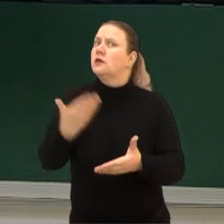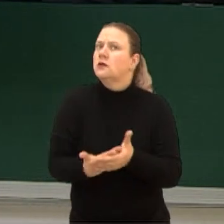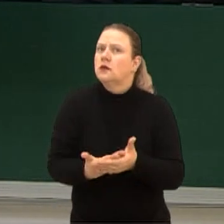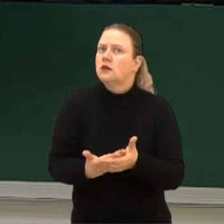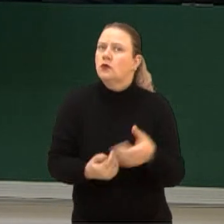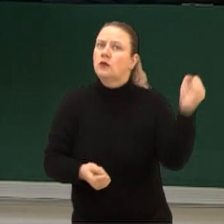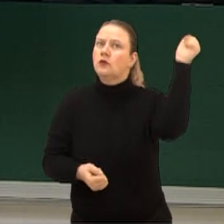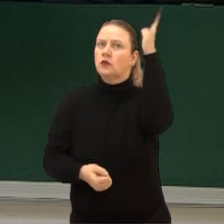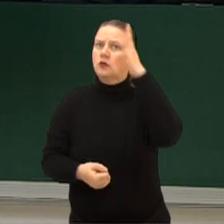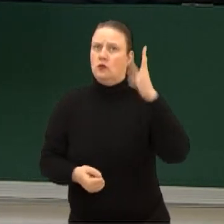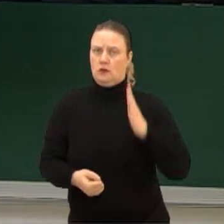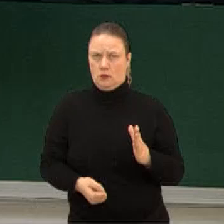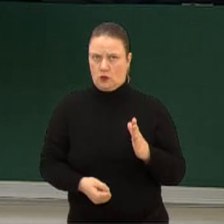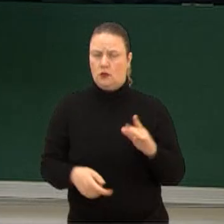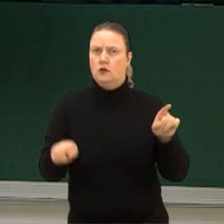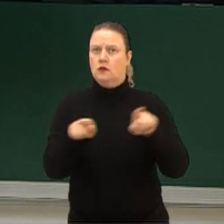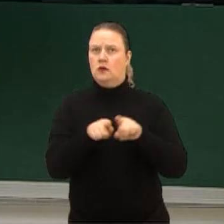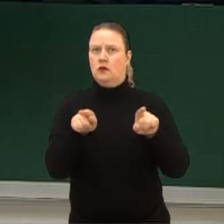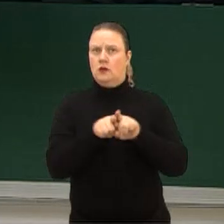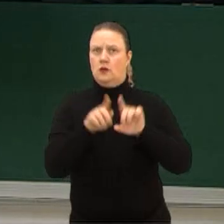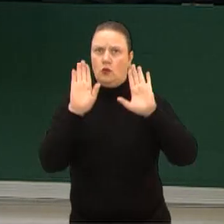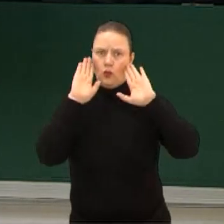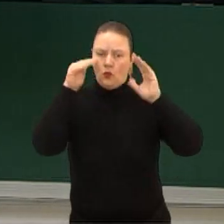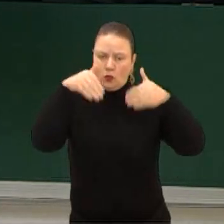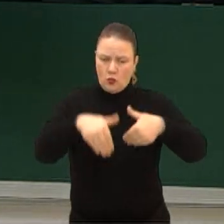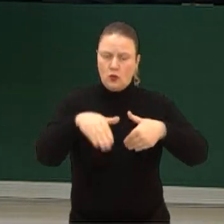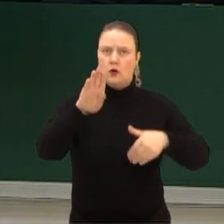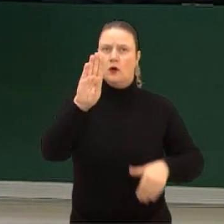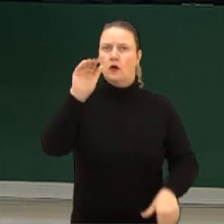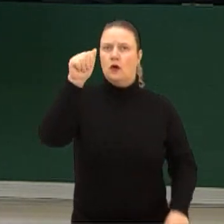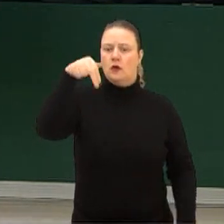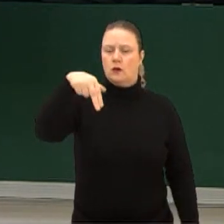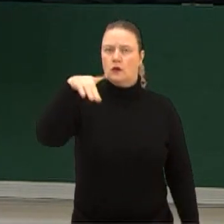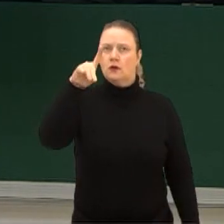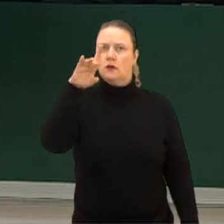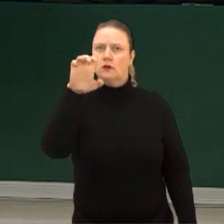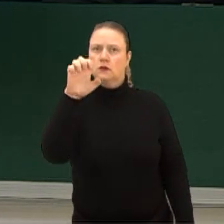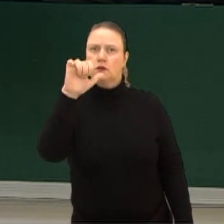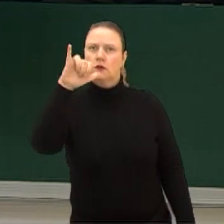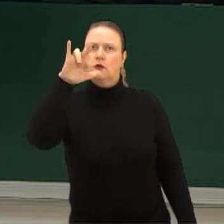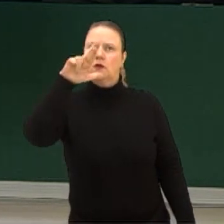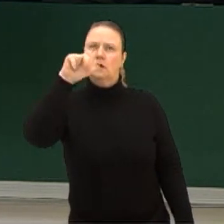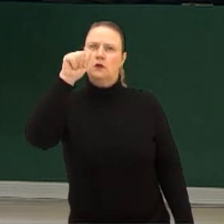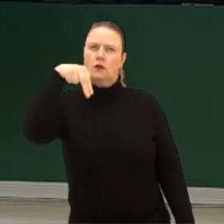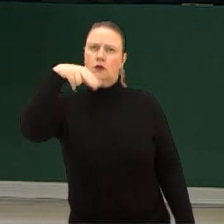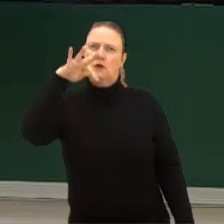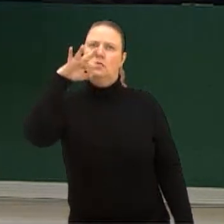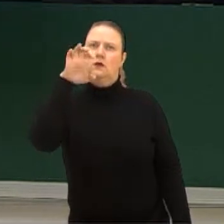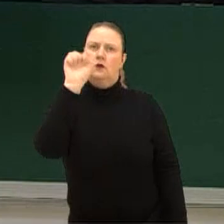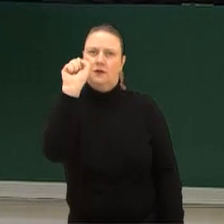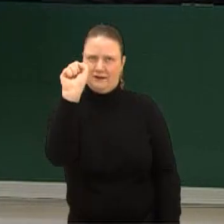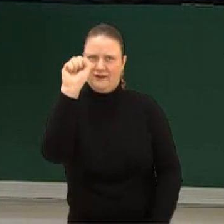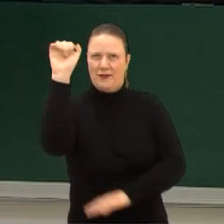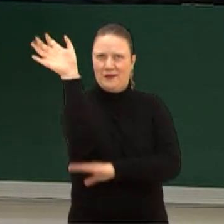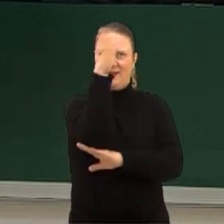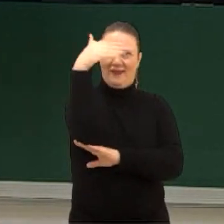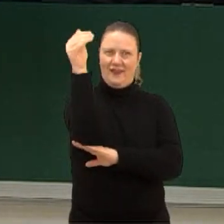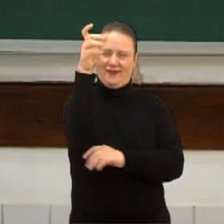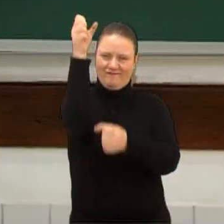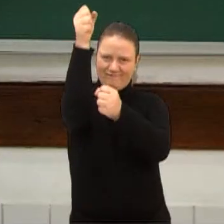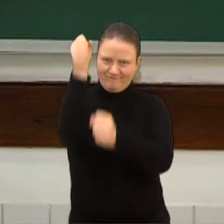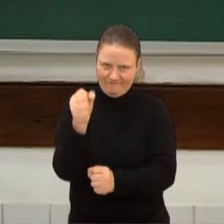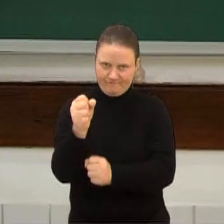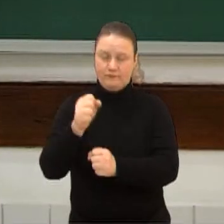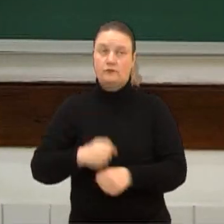recebeu um movimento bem específico chamado de bandeirantes. E isso também a gente pode fazer um link neste momento.